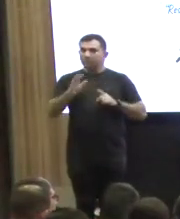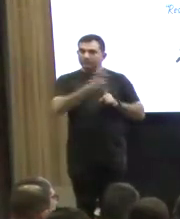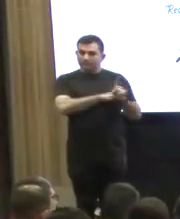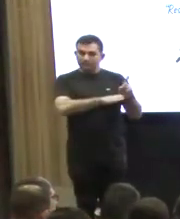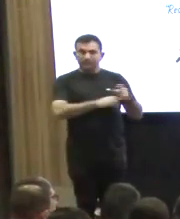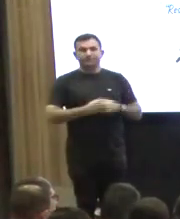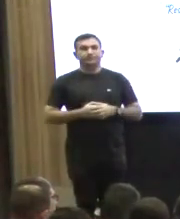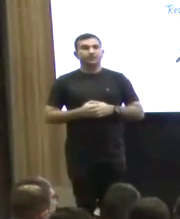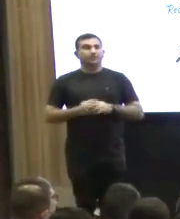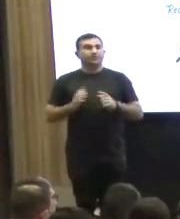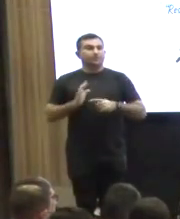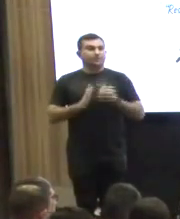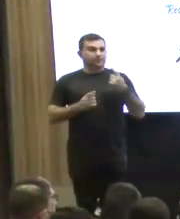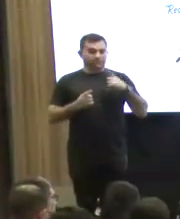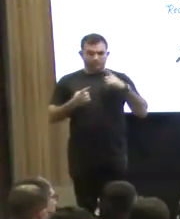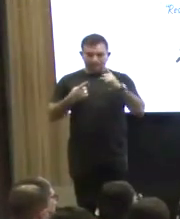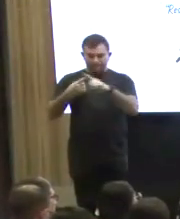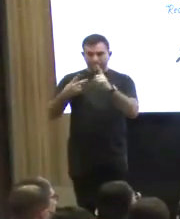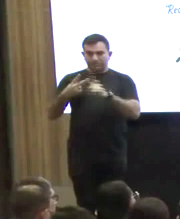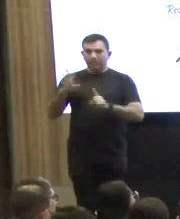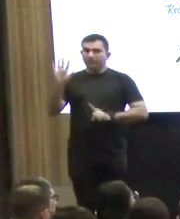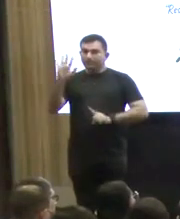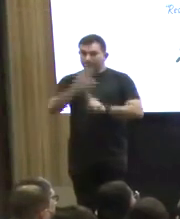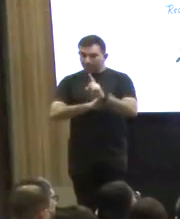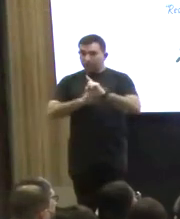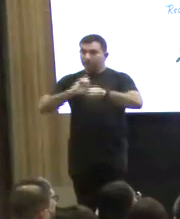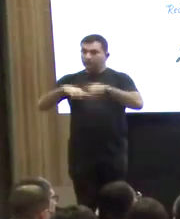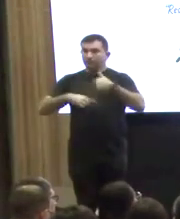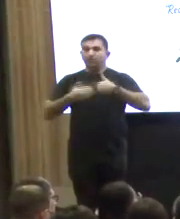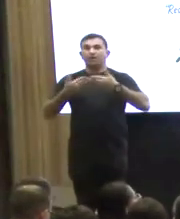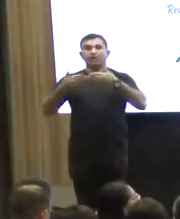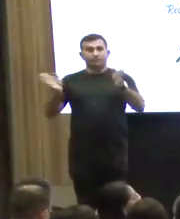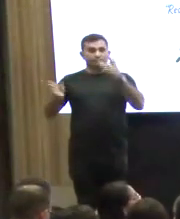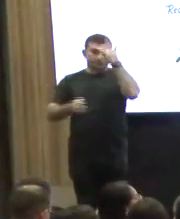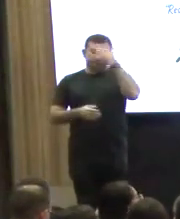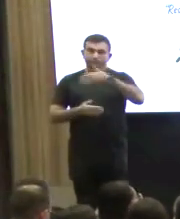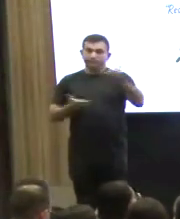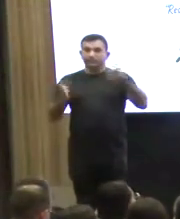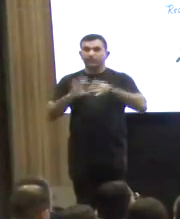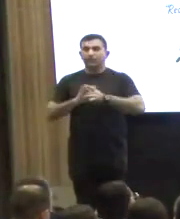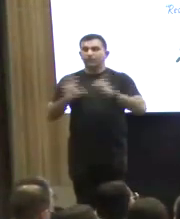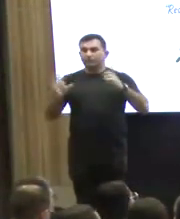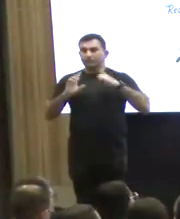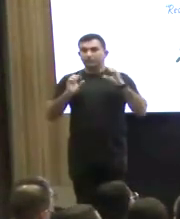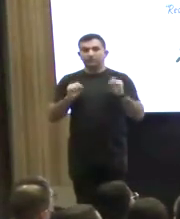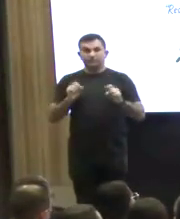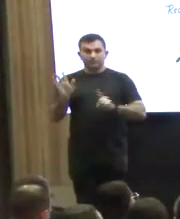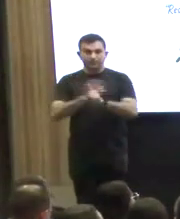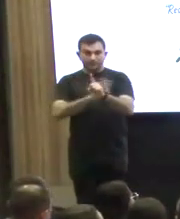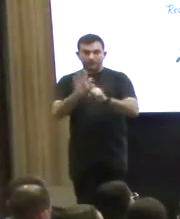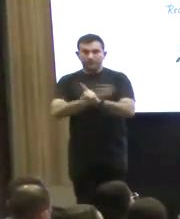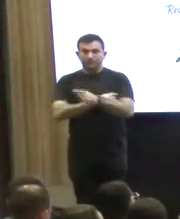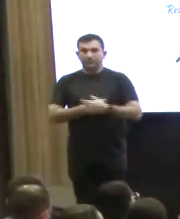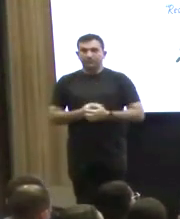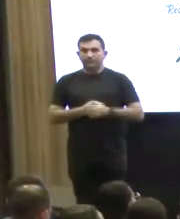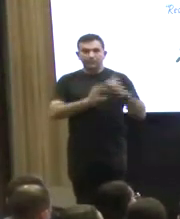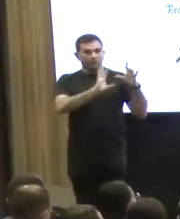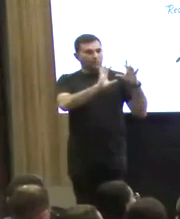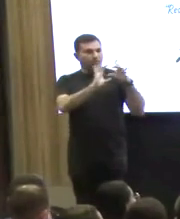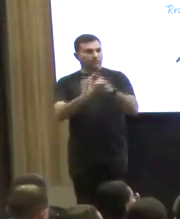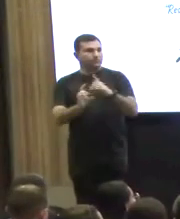2 questões com Rogério e Nilma, e depois já abrimos para o público. Tá bom? Contextualizando, então, essa discussão, nós